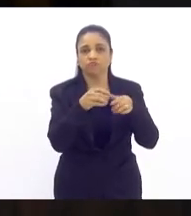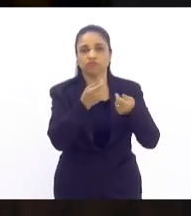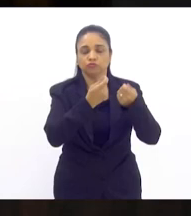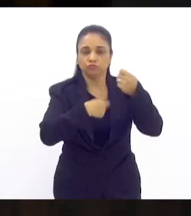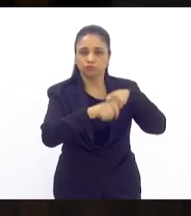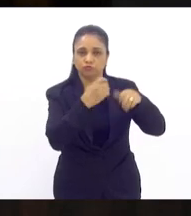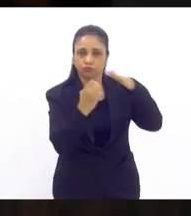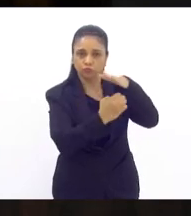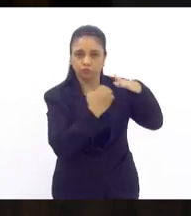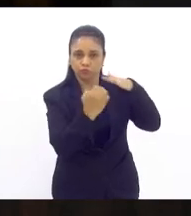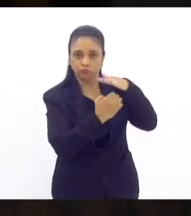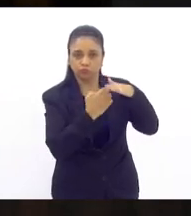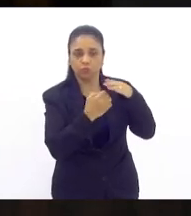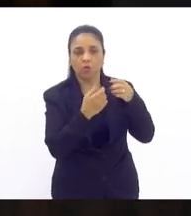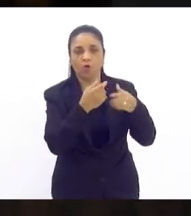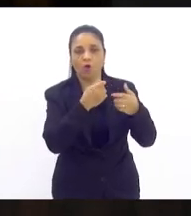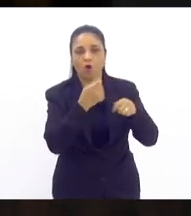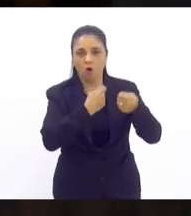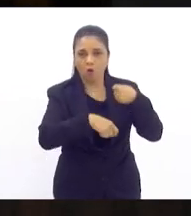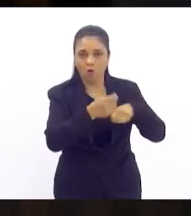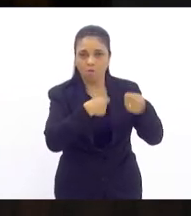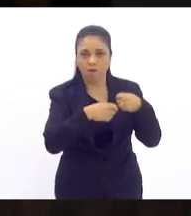Anderson Moraes